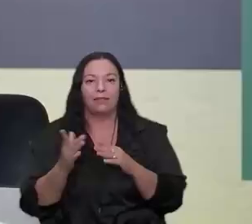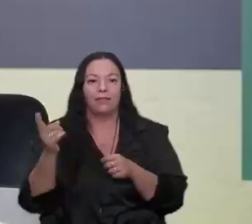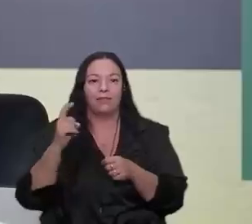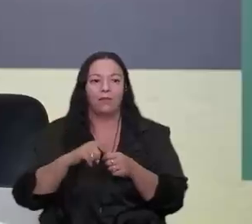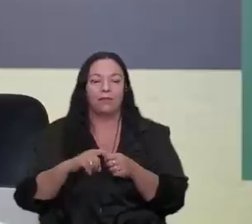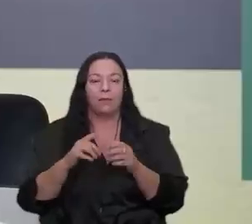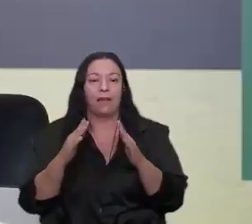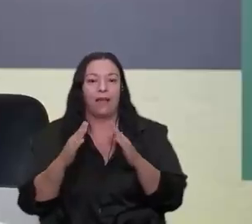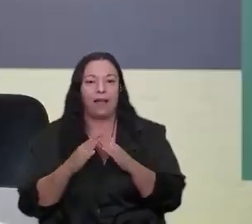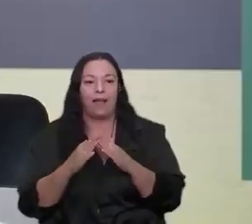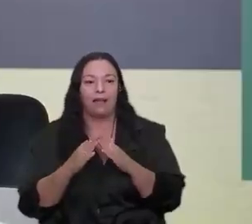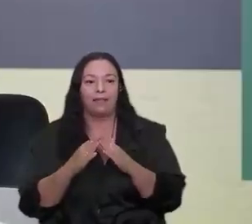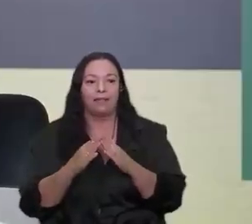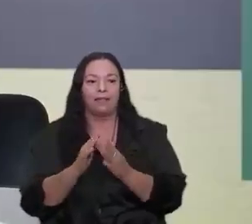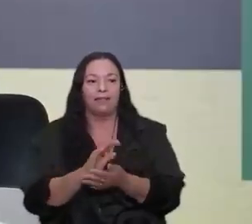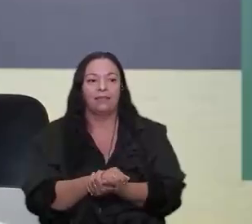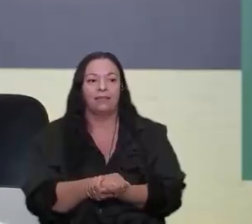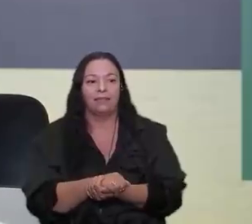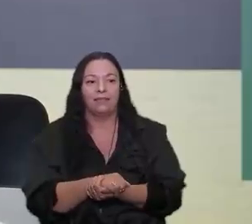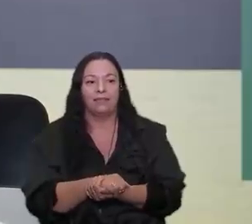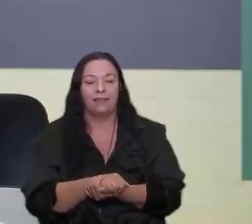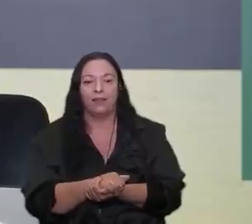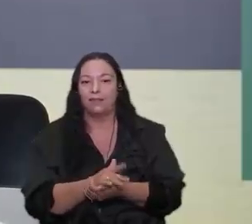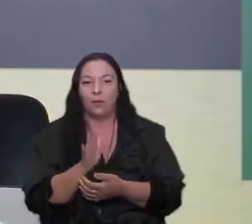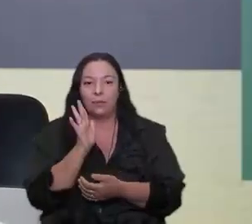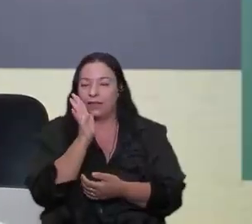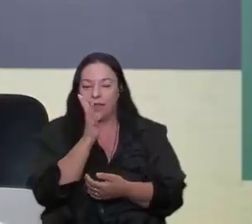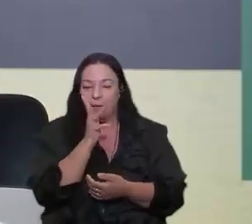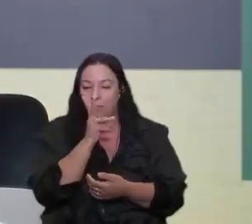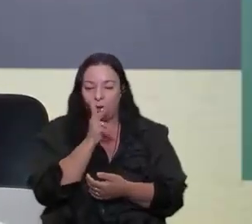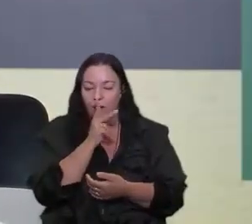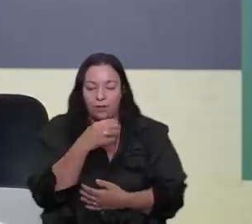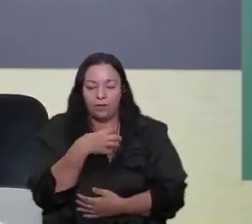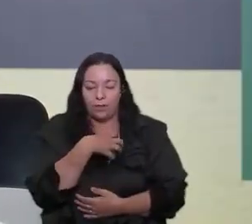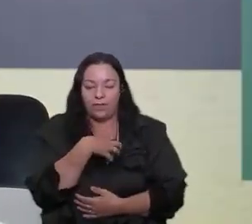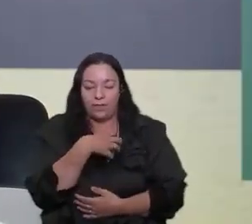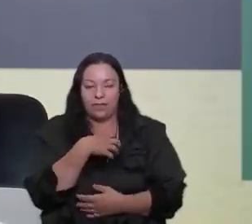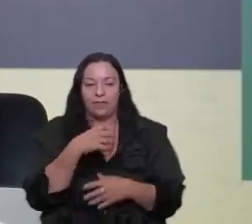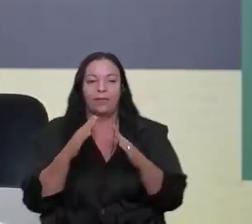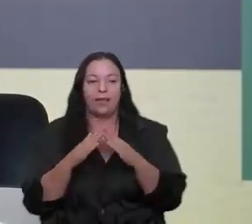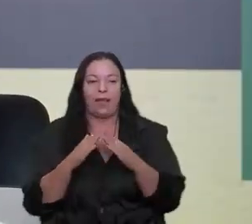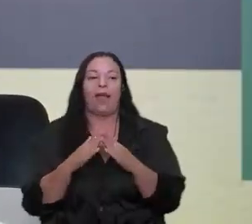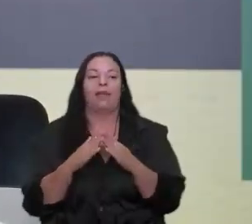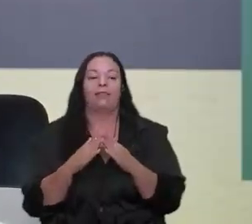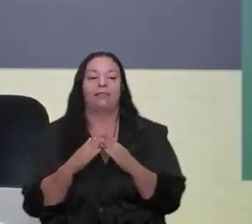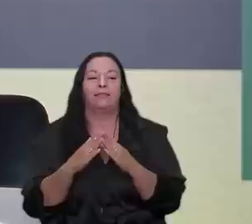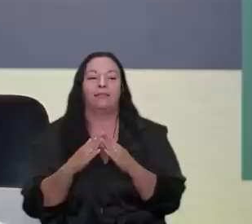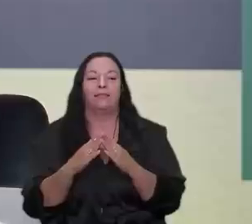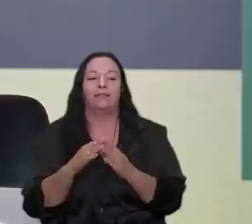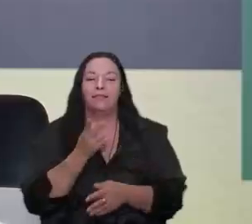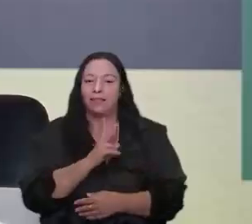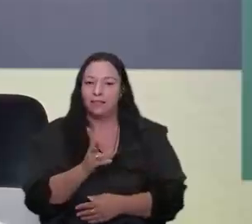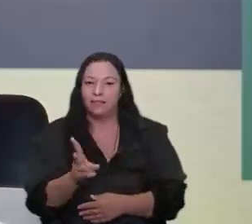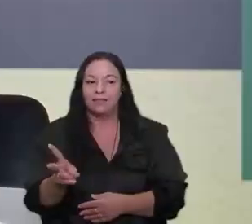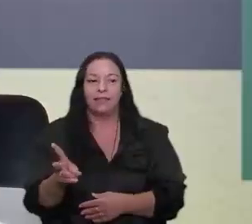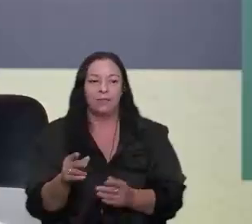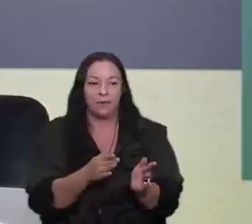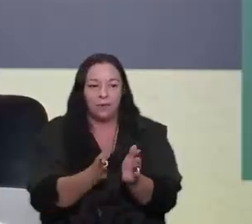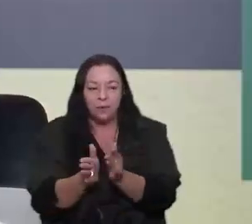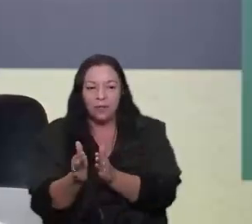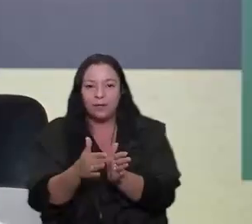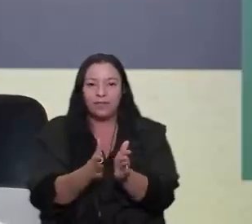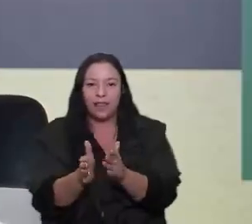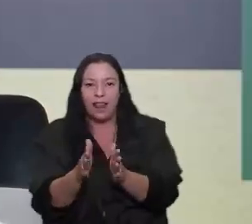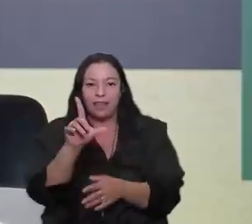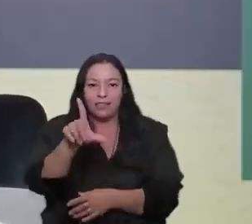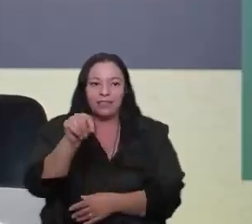é Morgana Kretzmann, uma mulher branca de cabelos lisos e escuros, cujo comprimento lhe passa os ombros. Ela traja blusa branca estampada